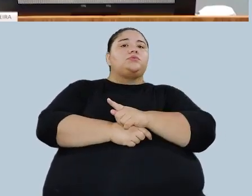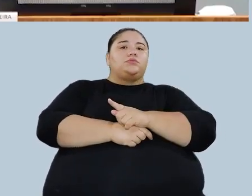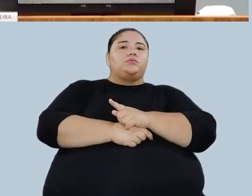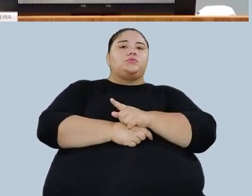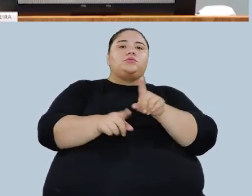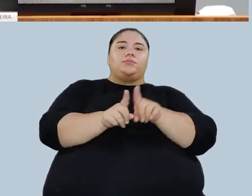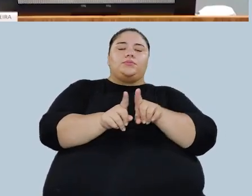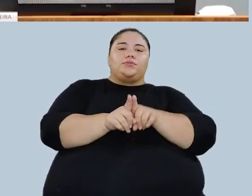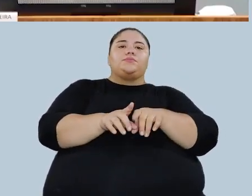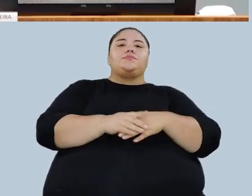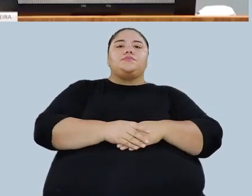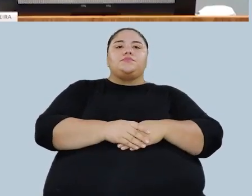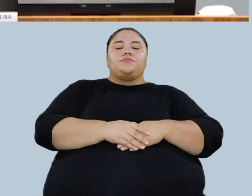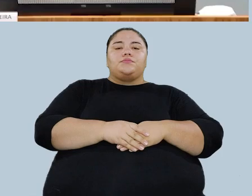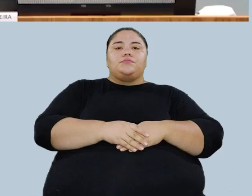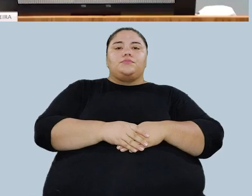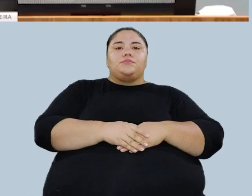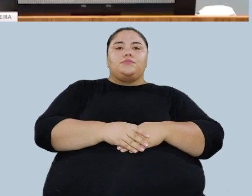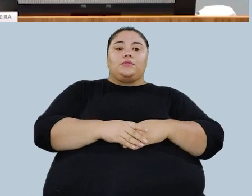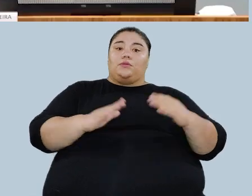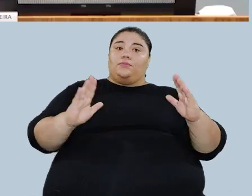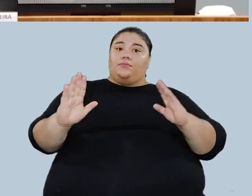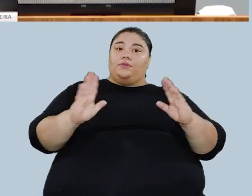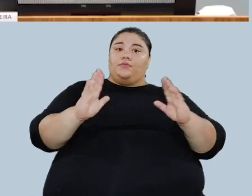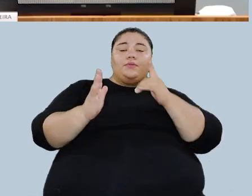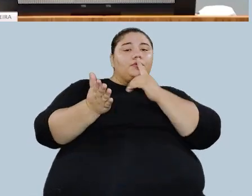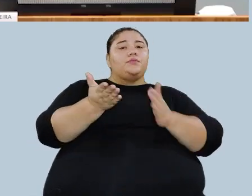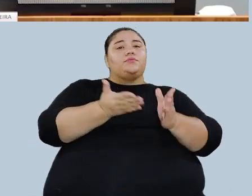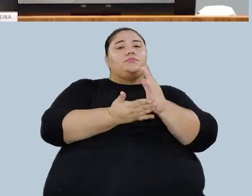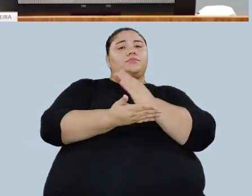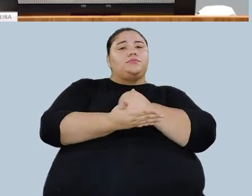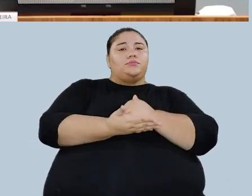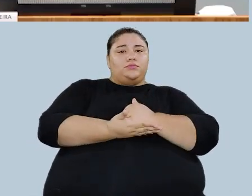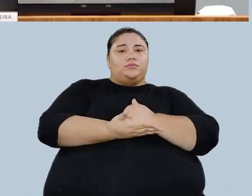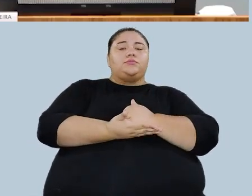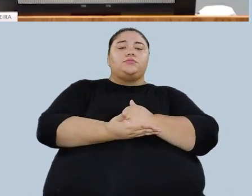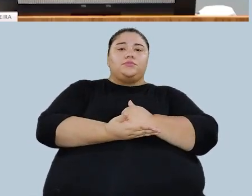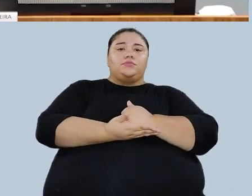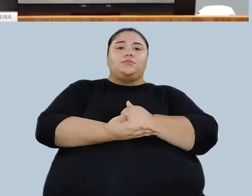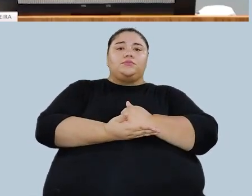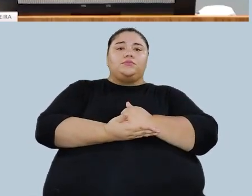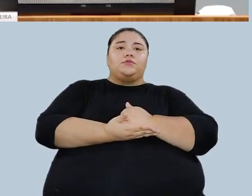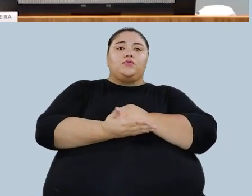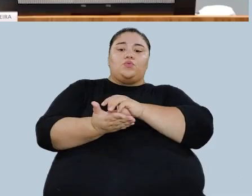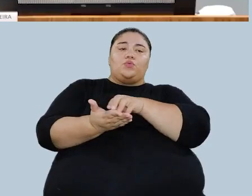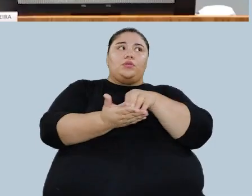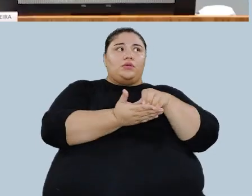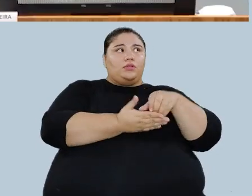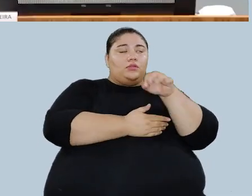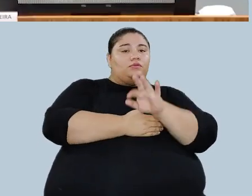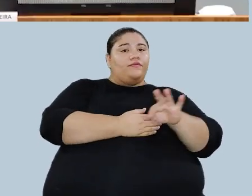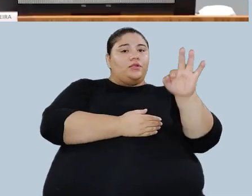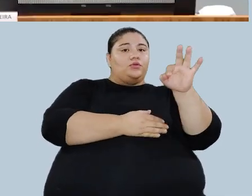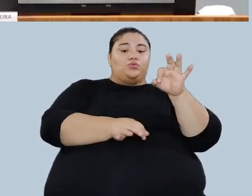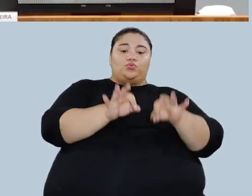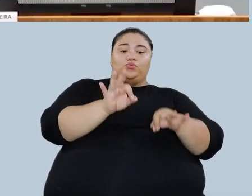tem a retenção do tributo, né? A previsibilidade da arrecadação para as unidades federativas